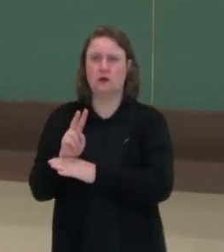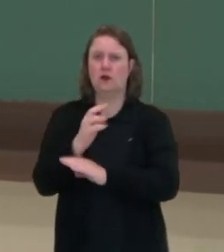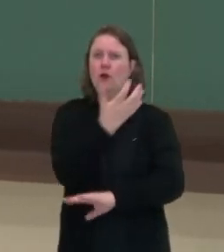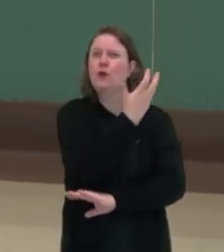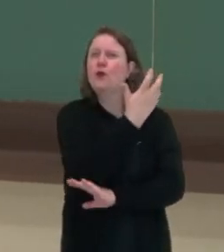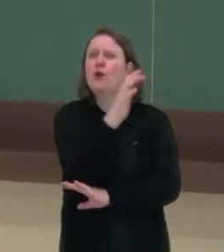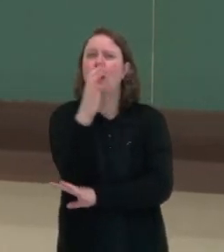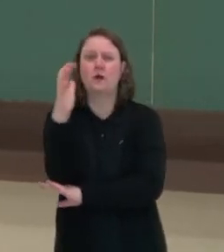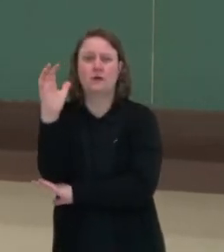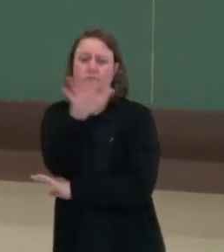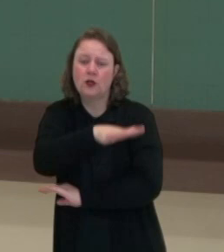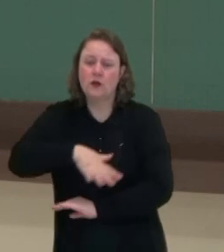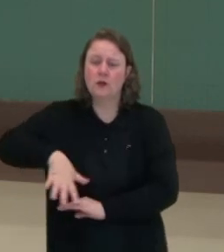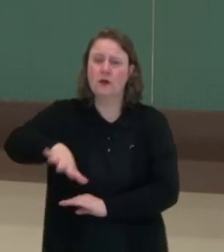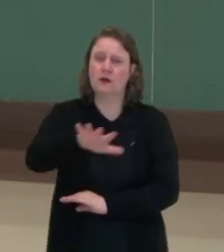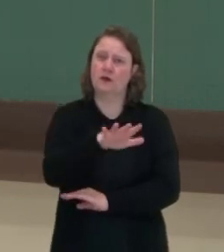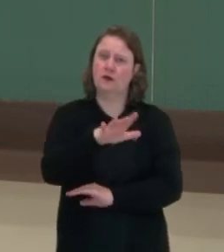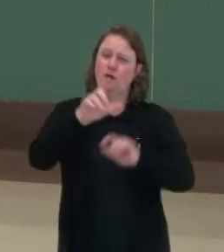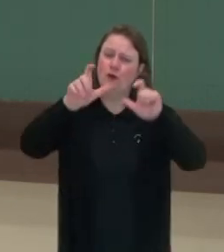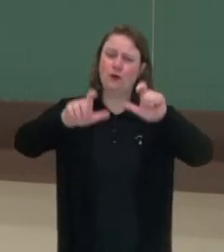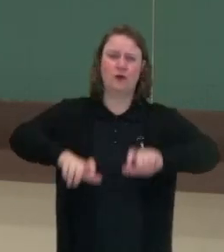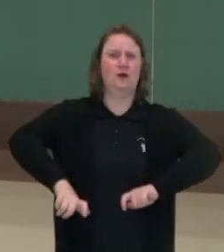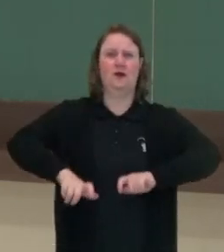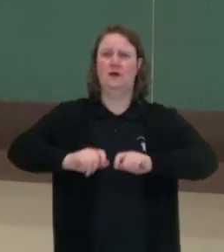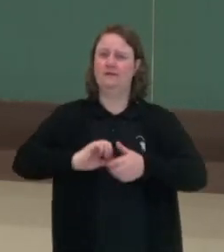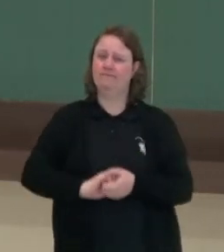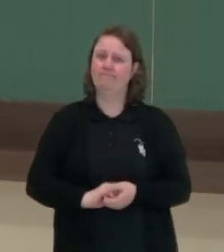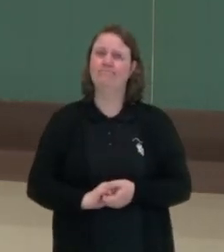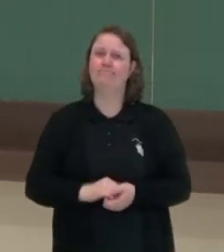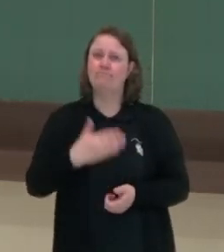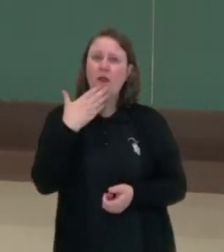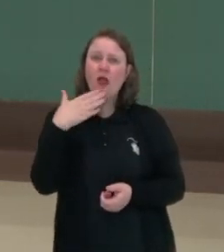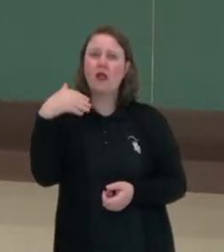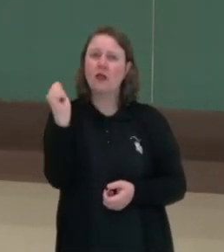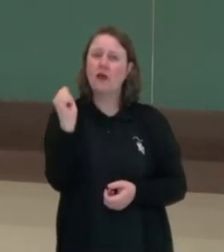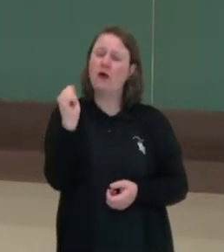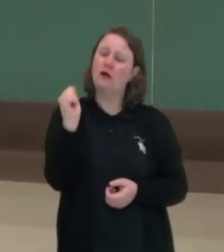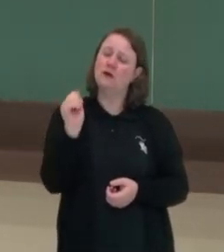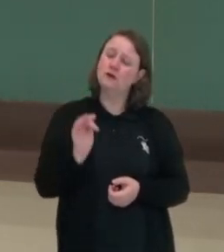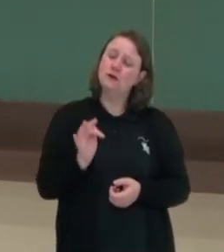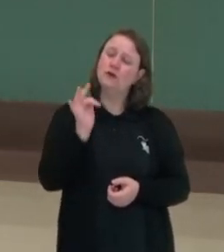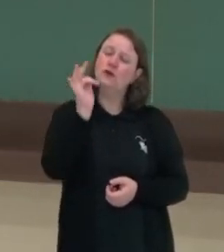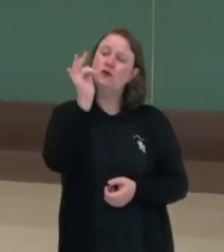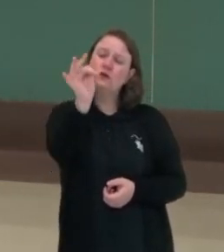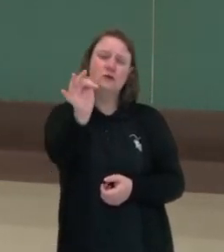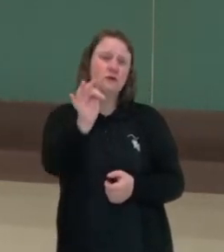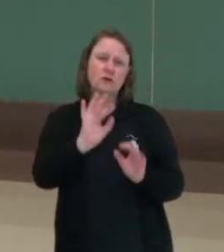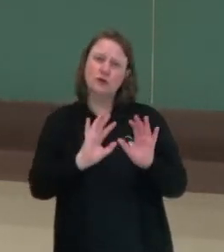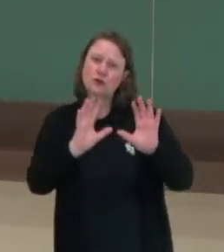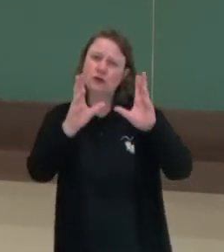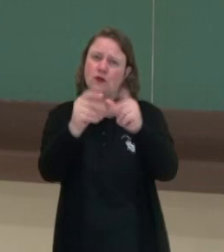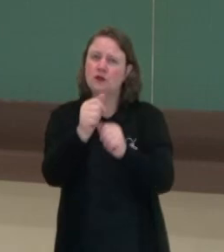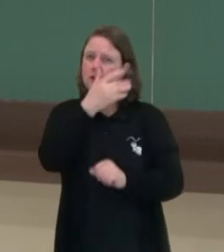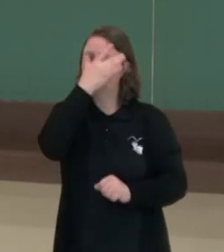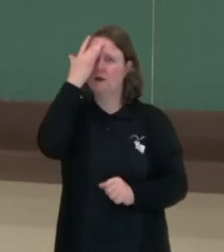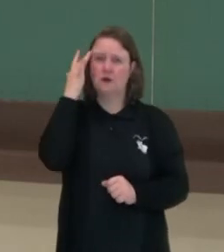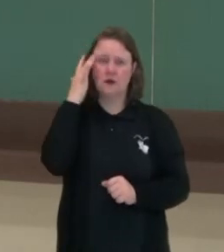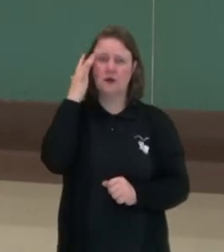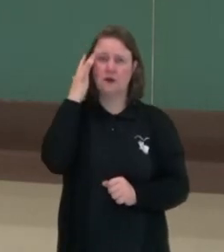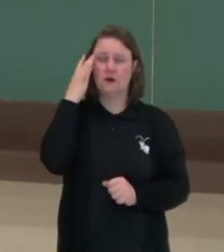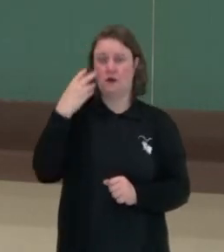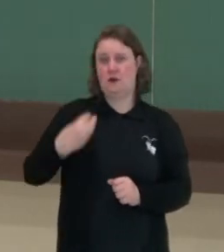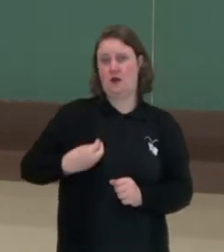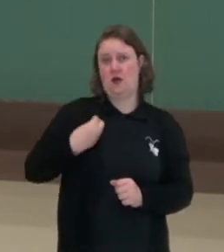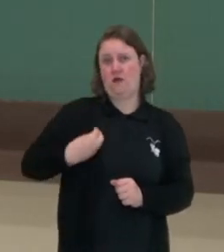meio ambiente como um todo, proporcionando um lugar agradável e melhor para todos os seres